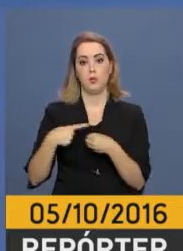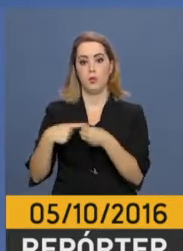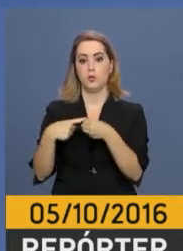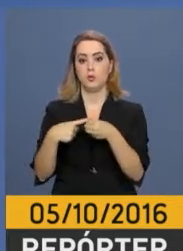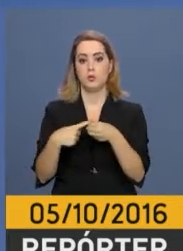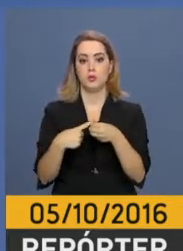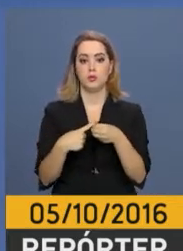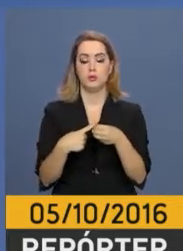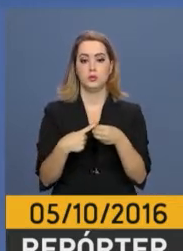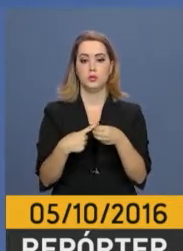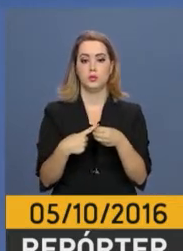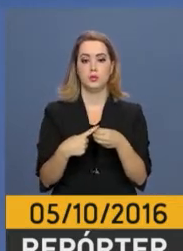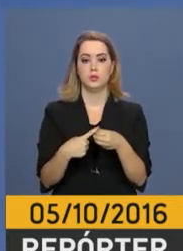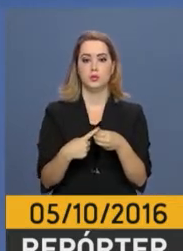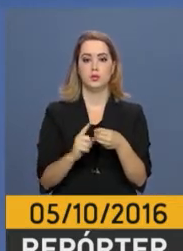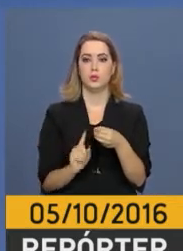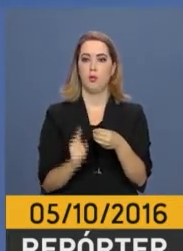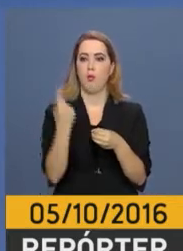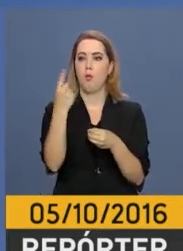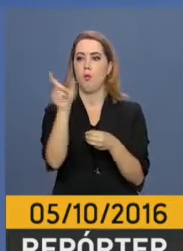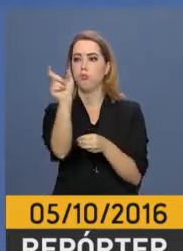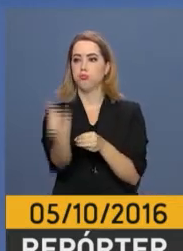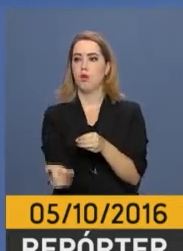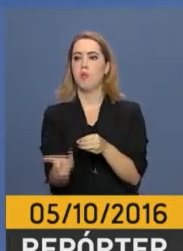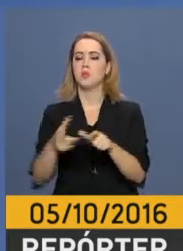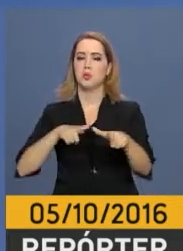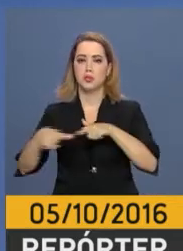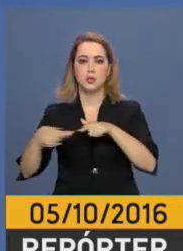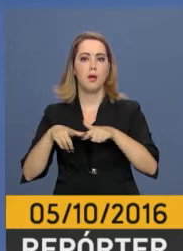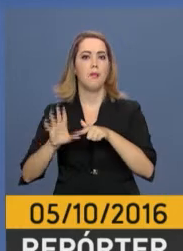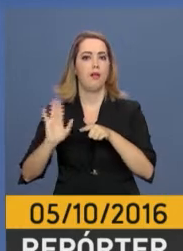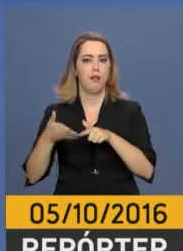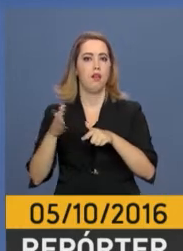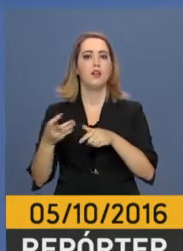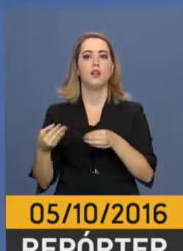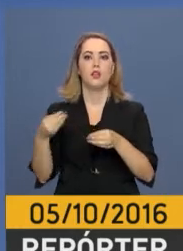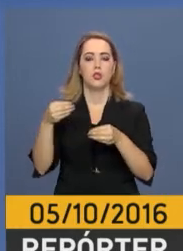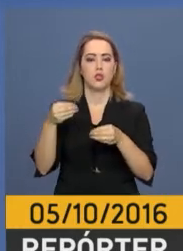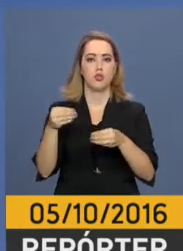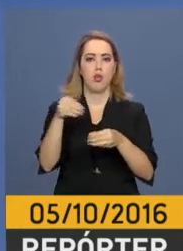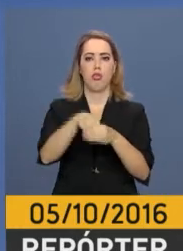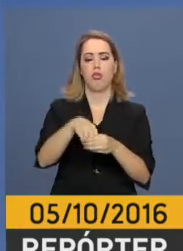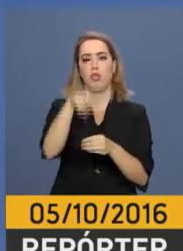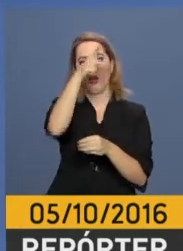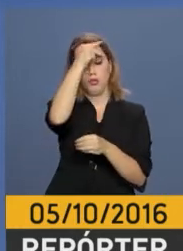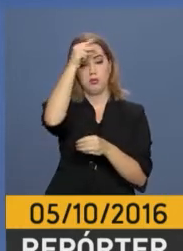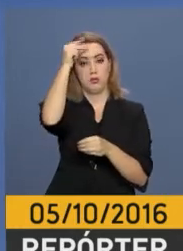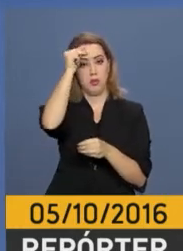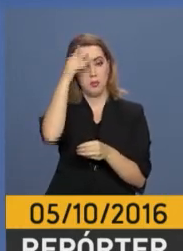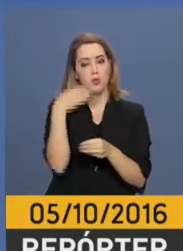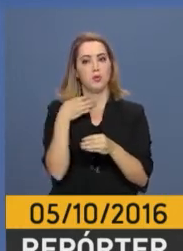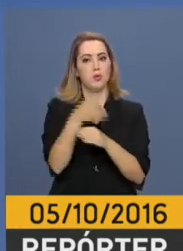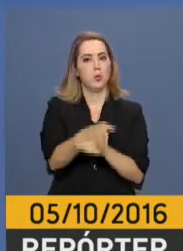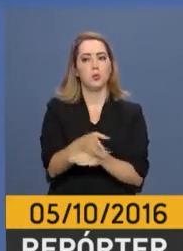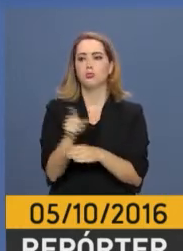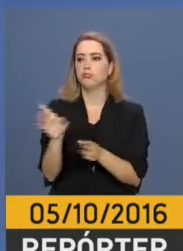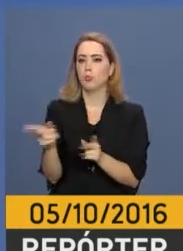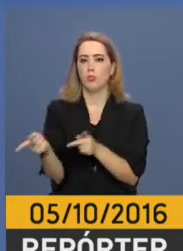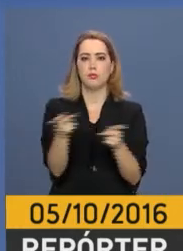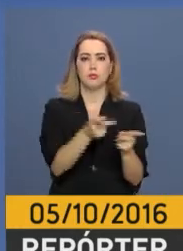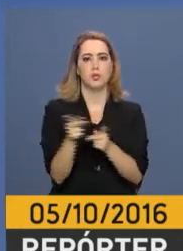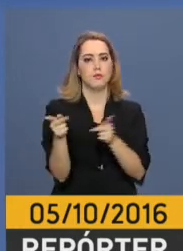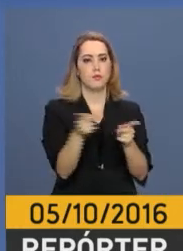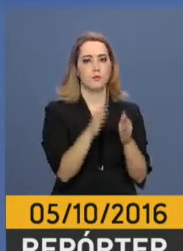um funcionário que ele tem ali disponível e coloca como visitador o repo